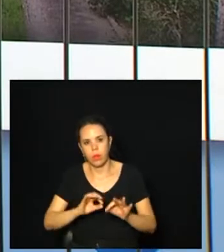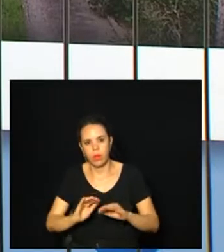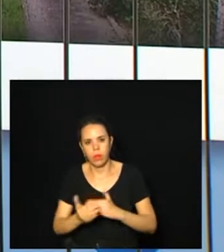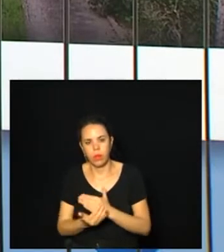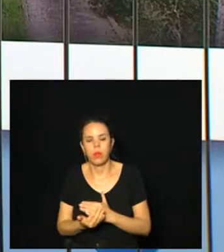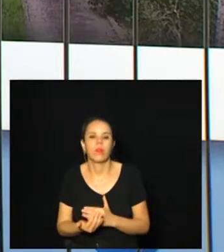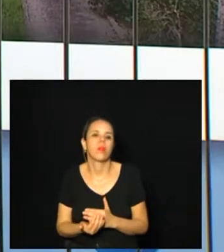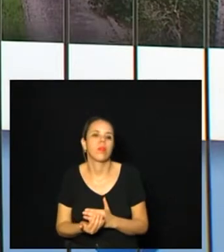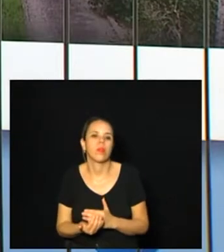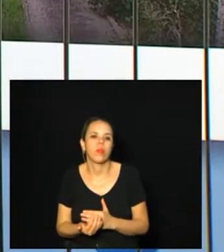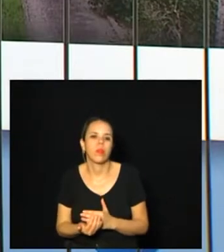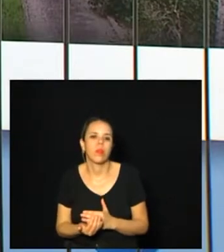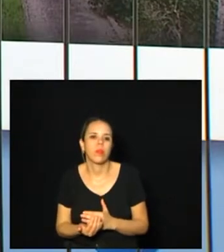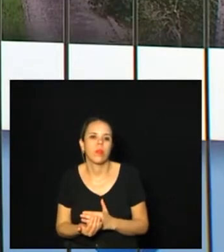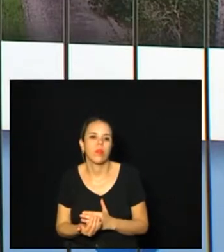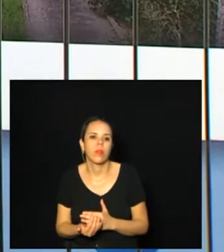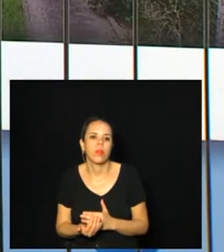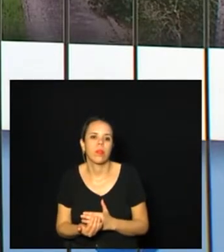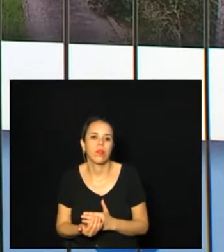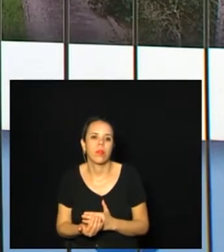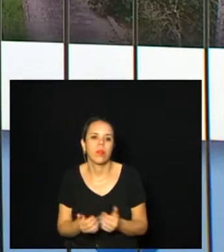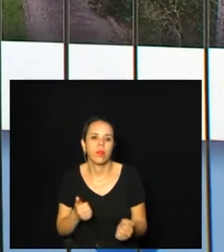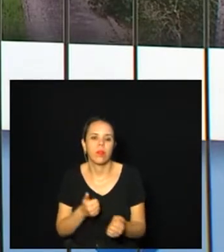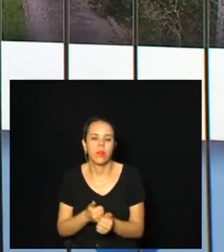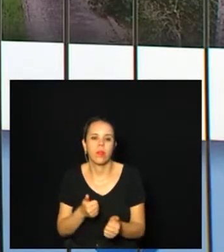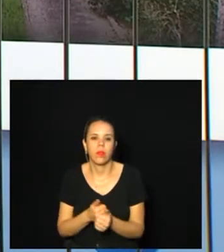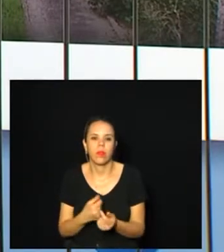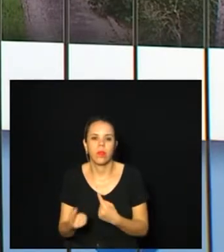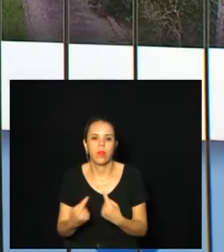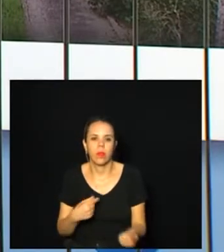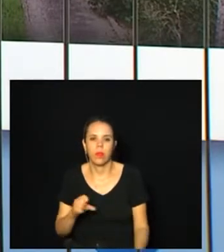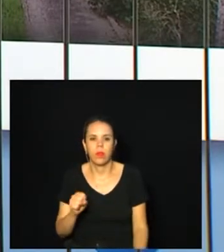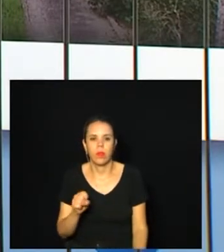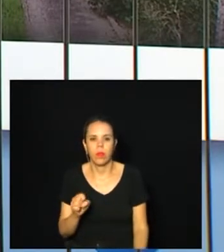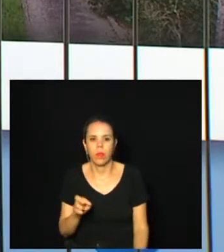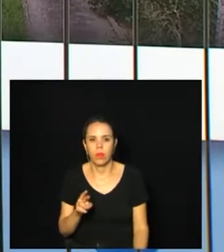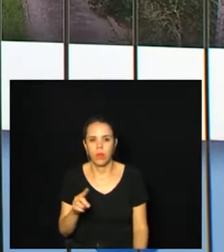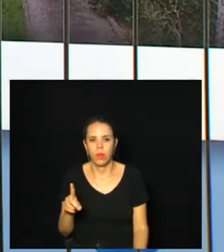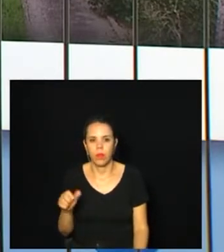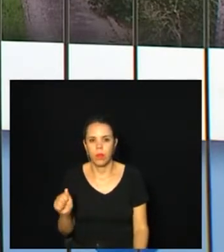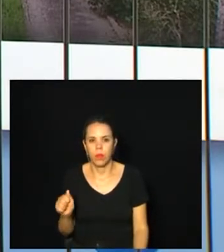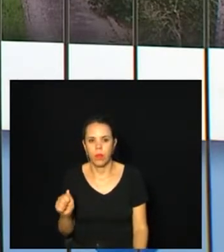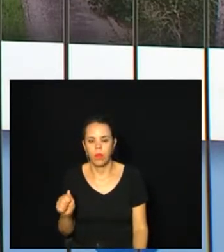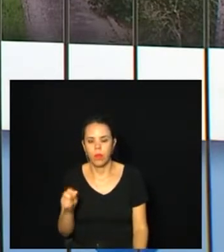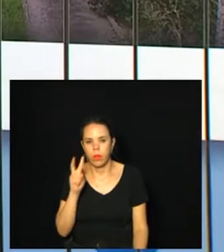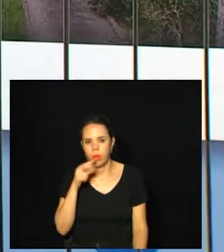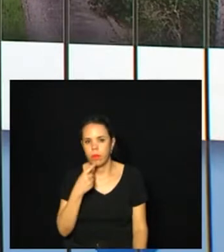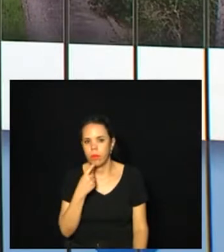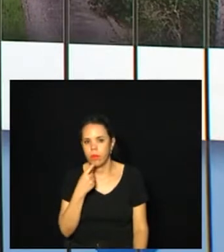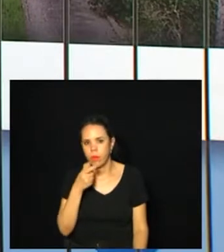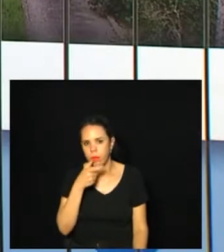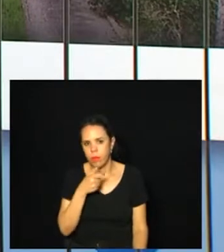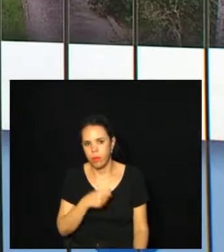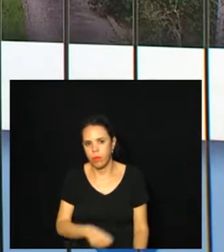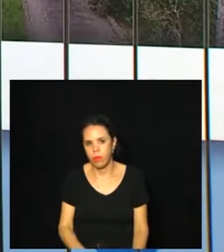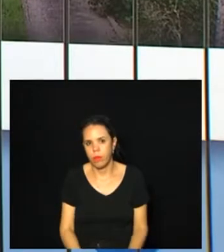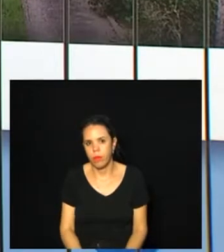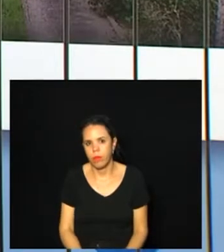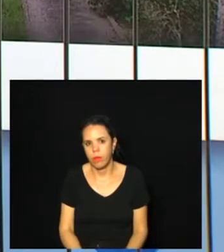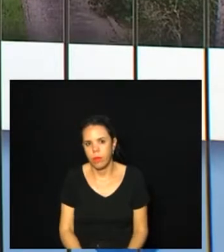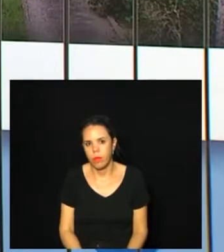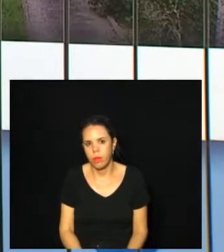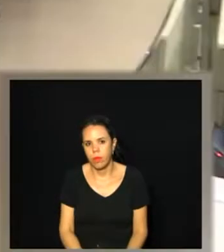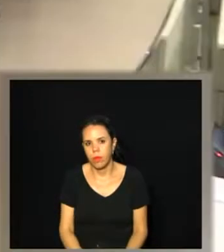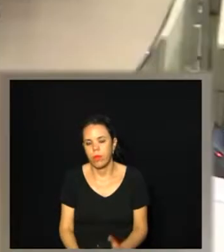dos núcleos urbanos que margeiam a rua Serra Dourada, aqui em Campinas. Confira na reportagem.